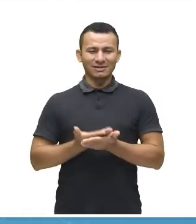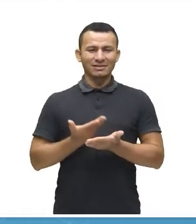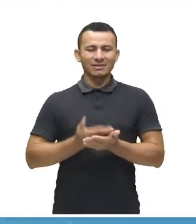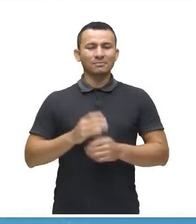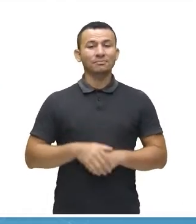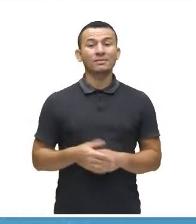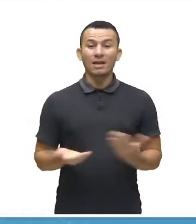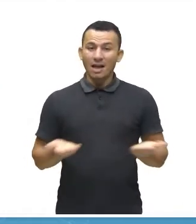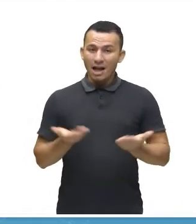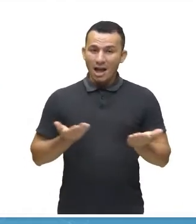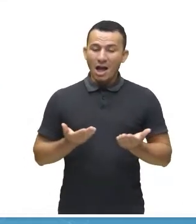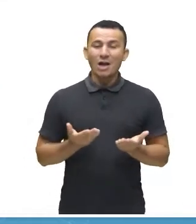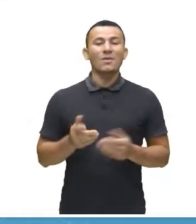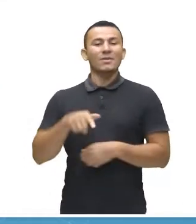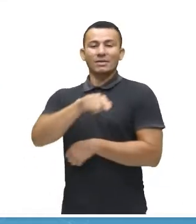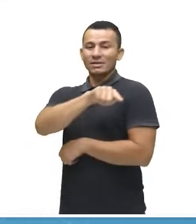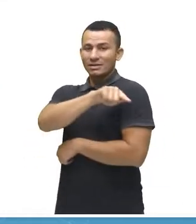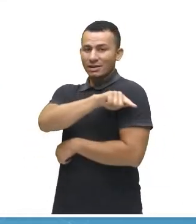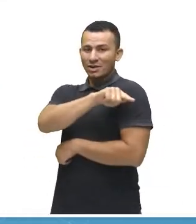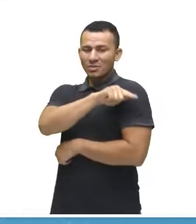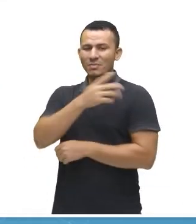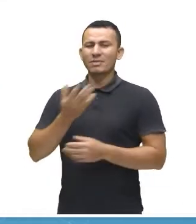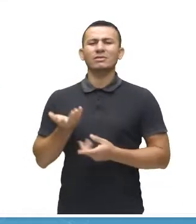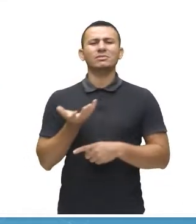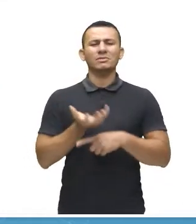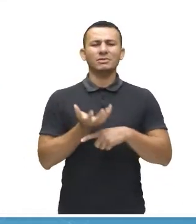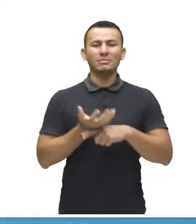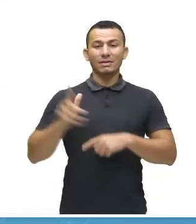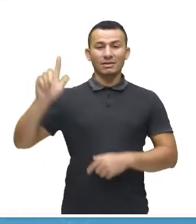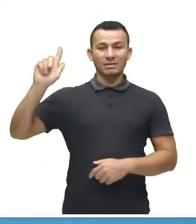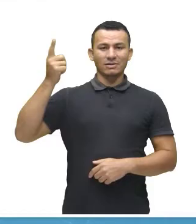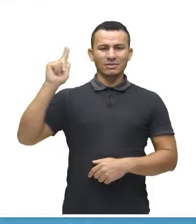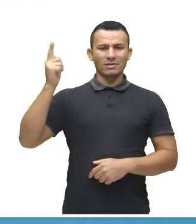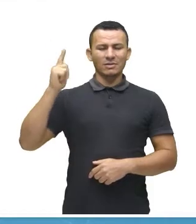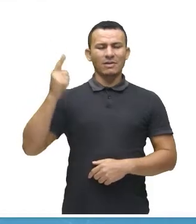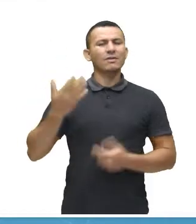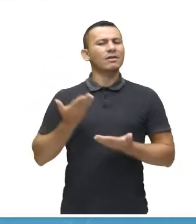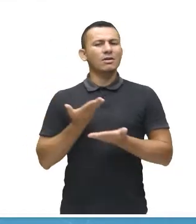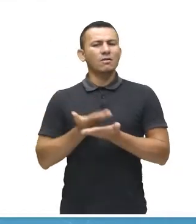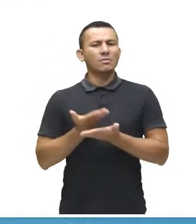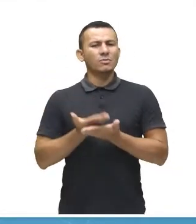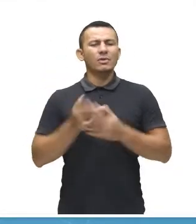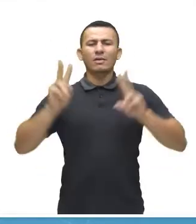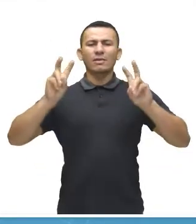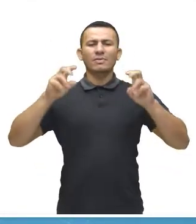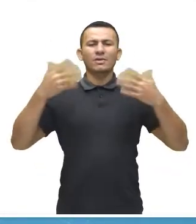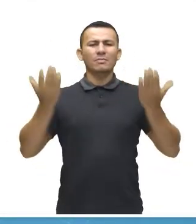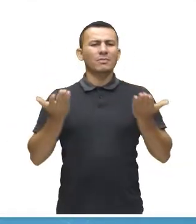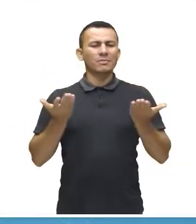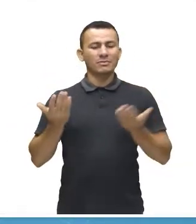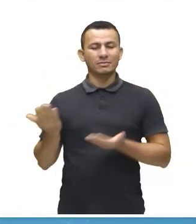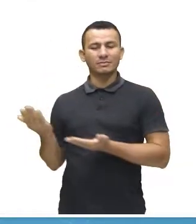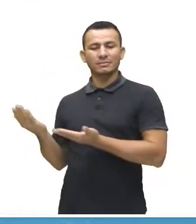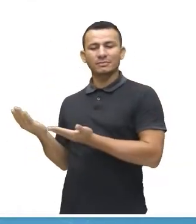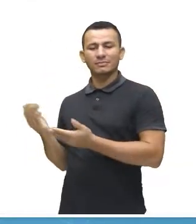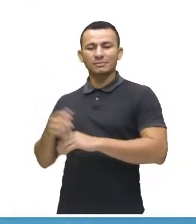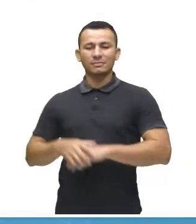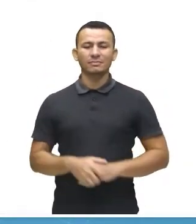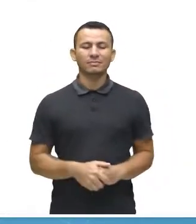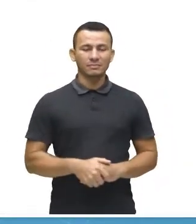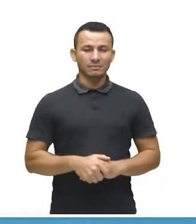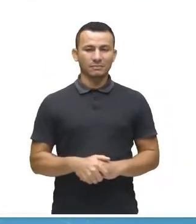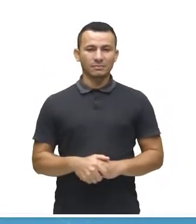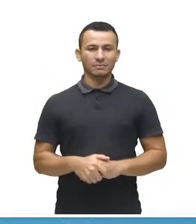do 7º ano, né? A aula de Geografia. Vamos verificar qual é o nosso assunto? Nós temos aí na